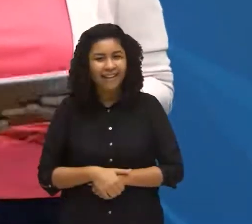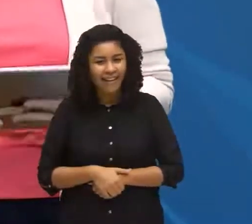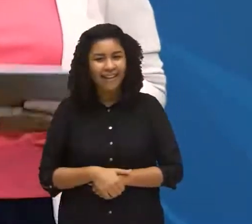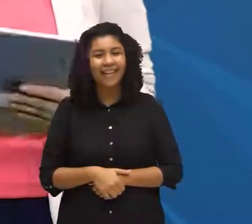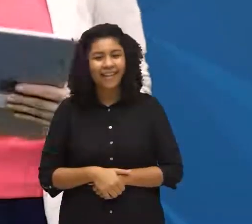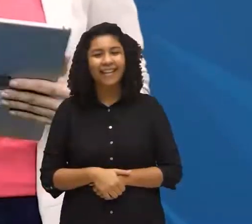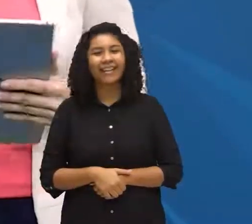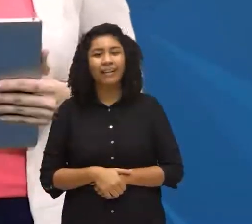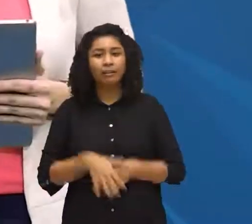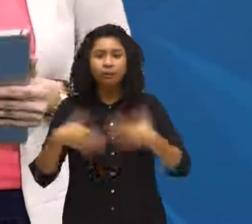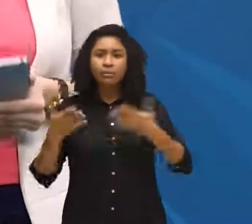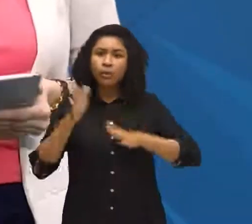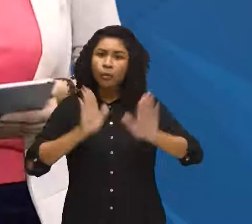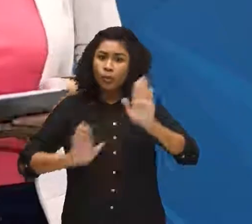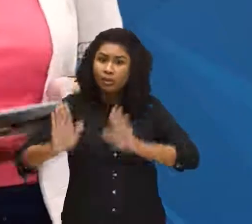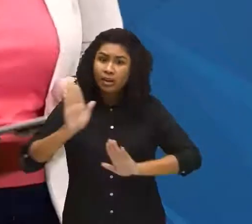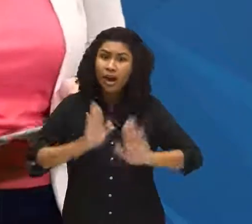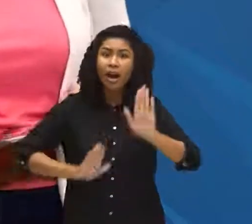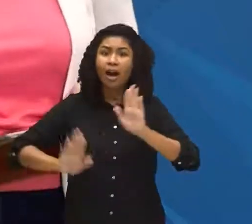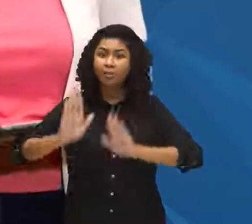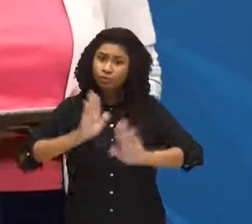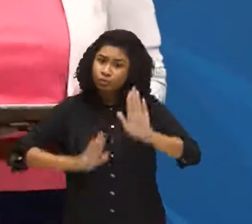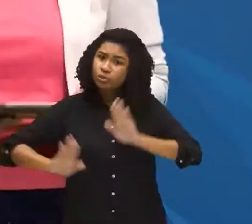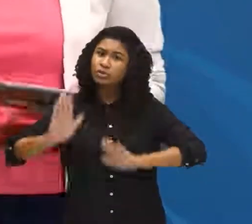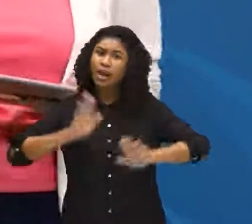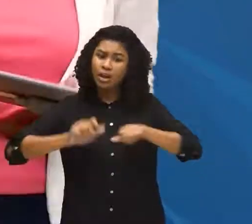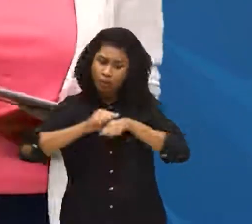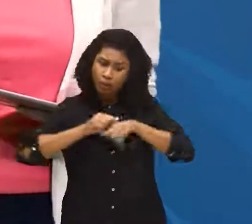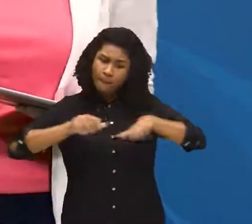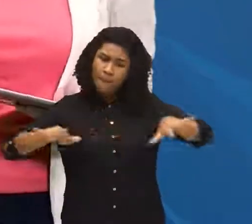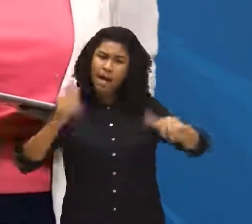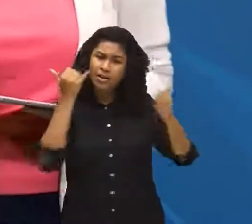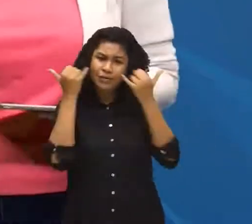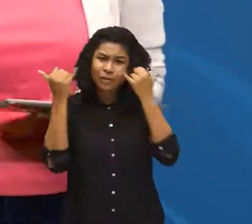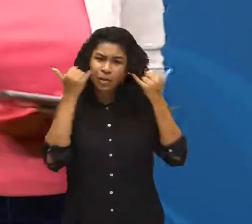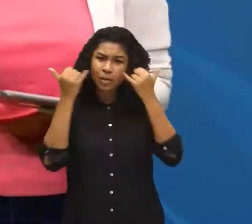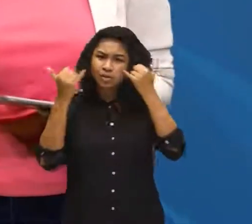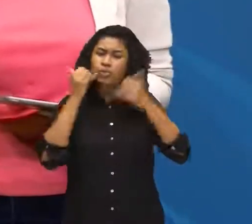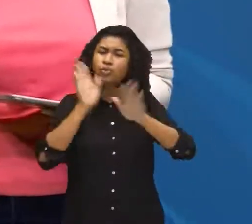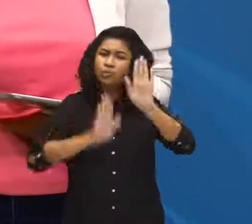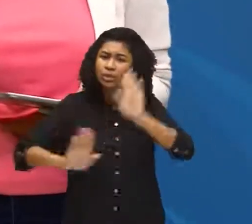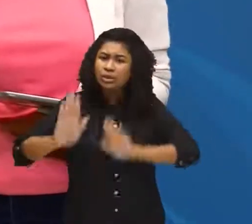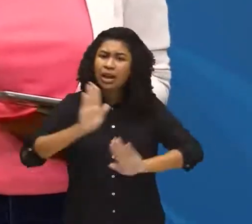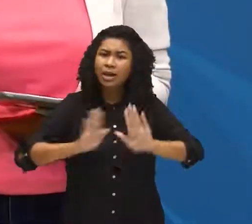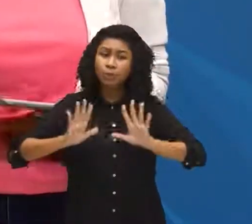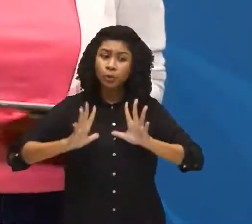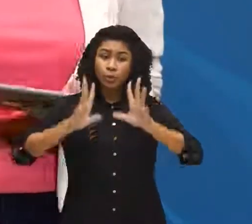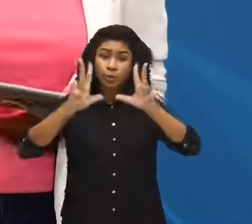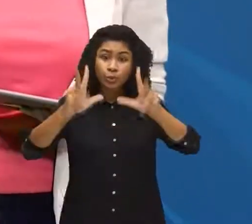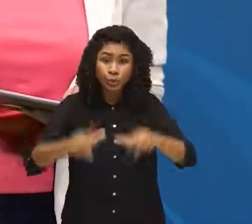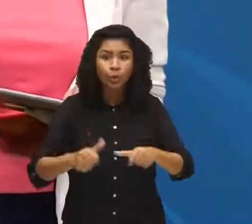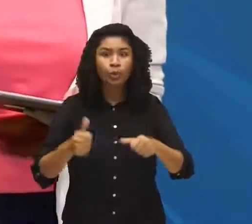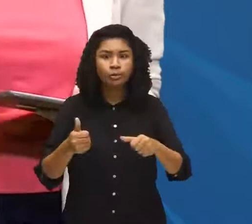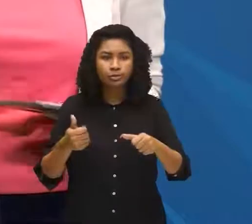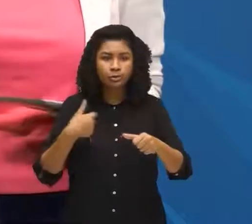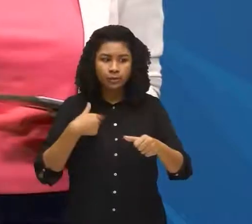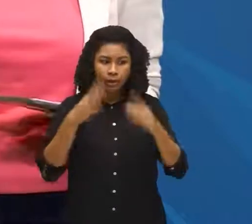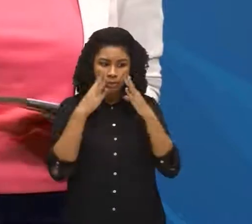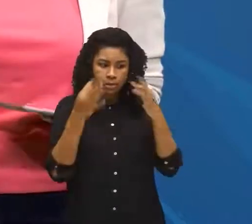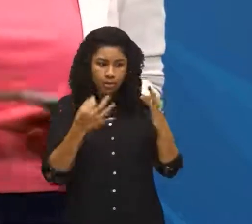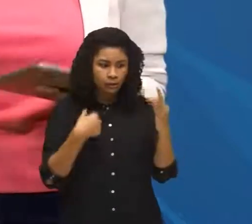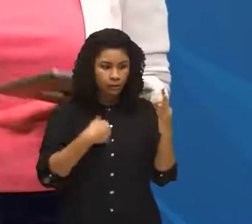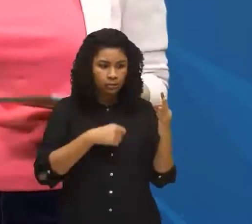muito cuidado mesmo ao compartilhar informações, porque todas elas me chamariam a atenção. Chamou sua atenção?